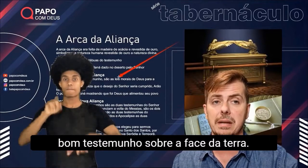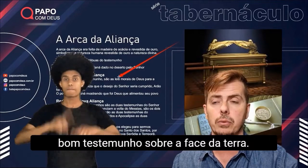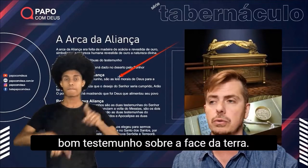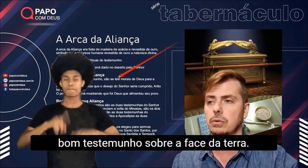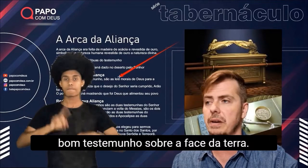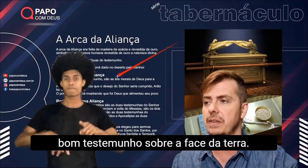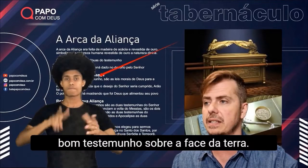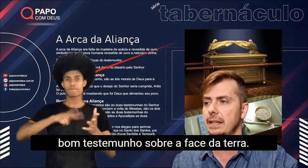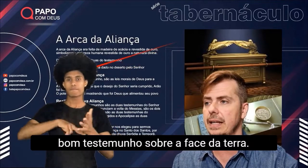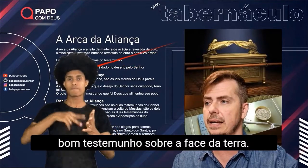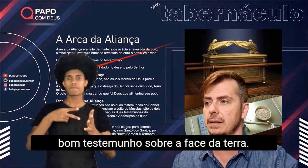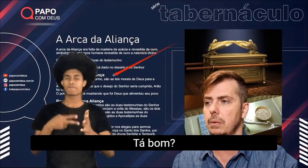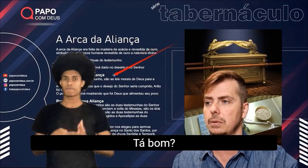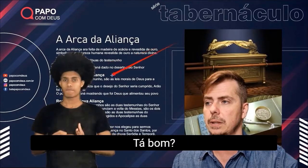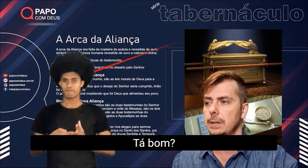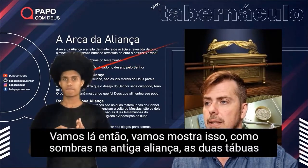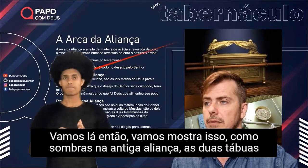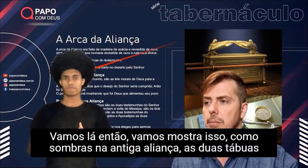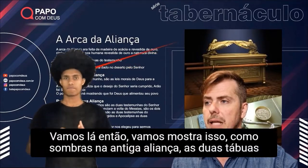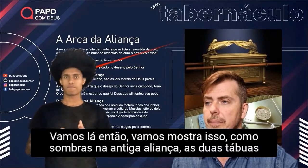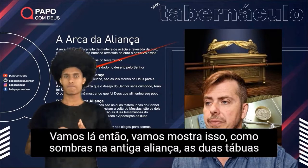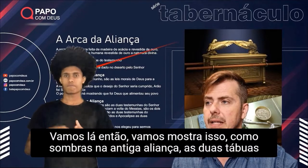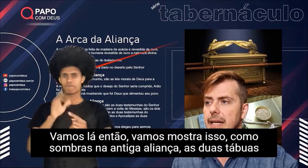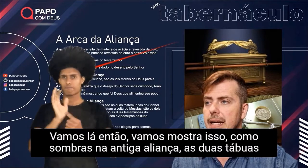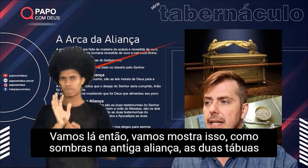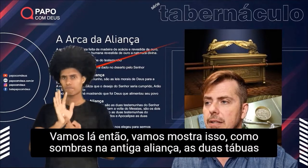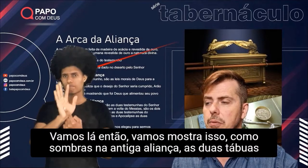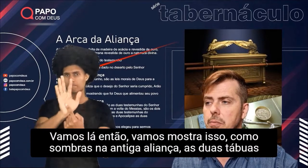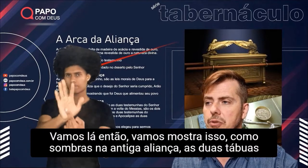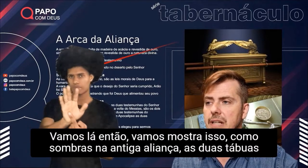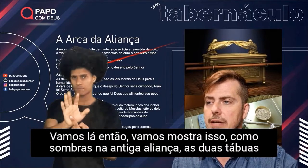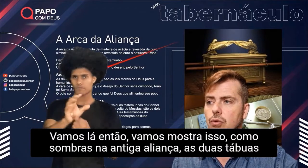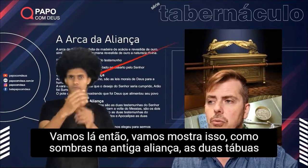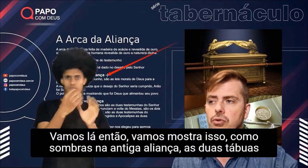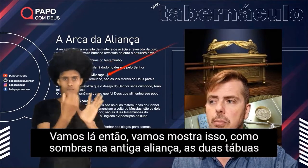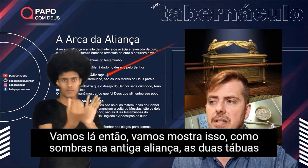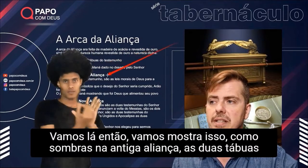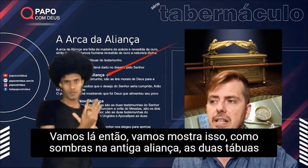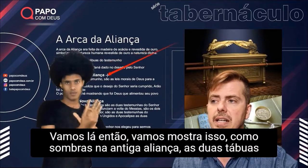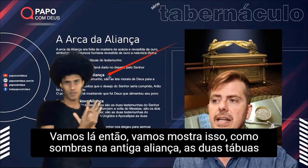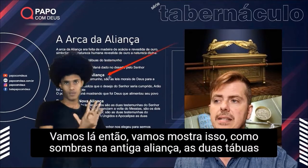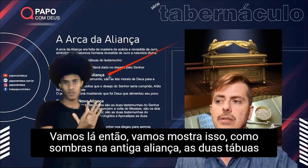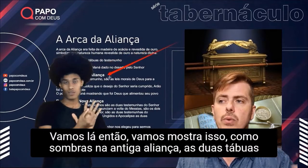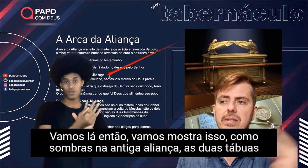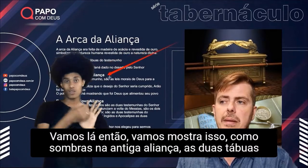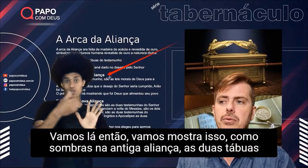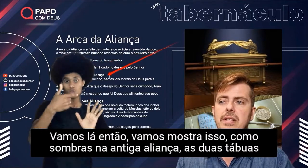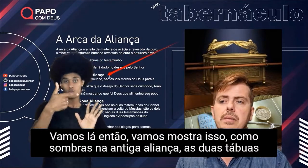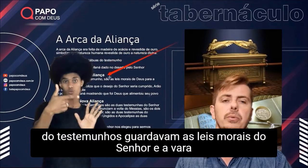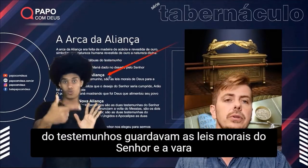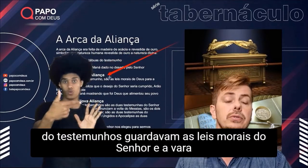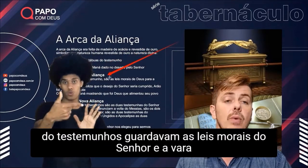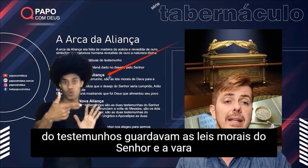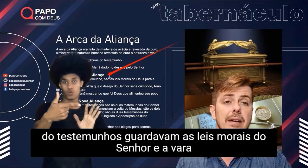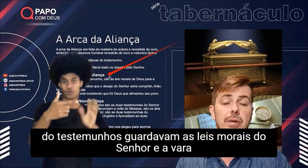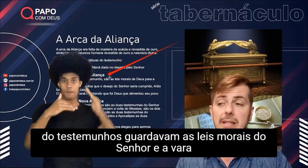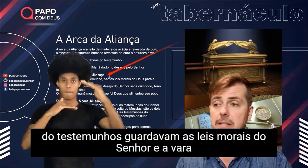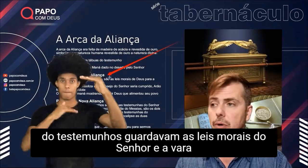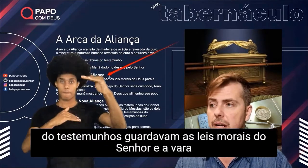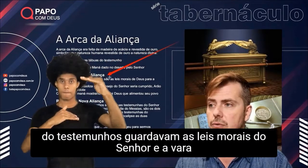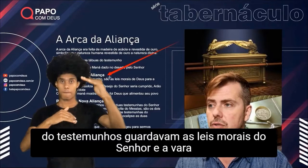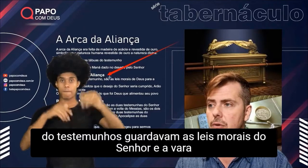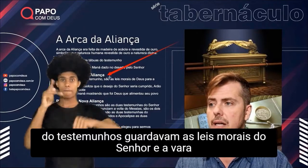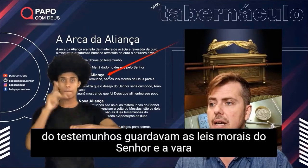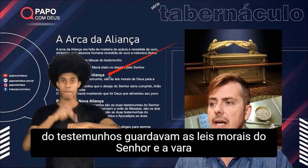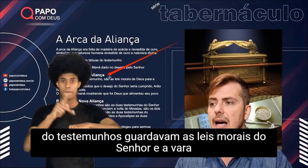bom testemunho sobre a face da terra, tá bom? Vamos lá. Então vamos mostrar isso. Como sombras na antiga aliança, as 2 tábuas dos testemunhos guardavam as